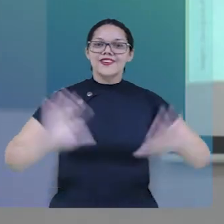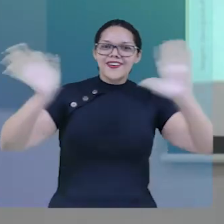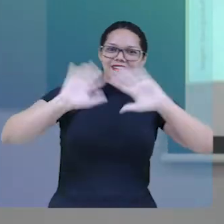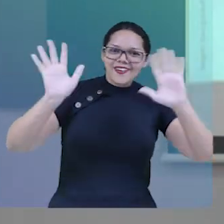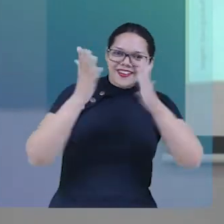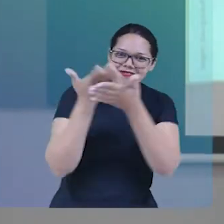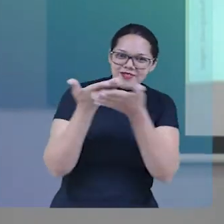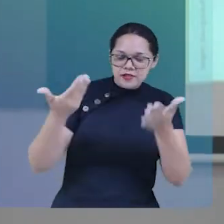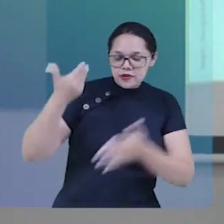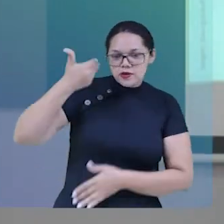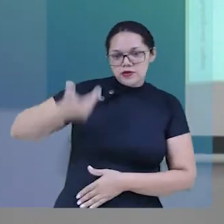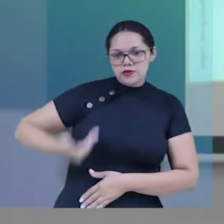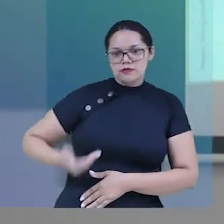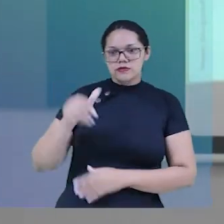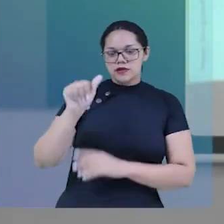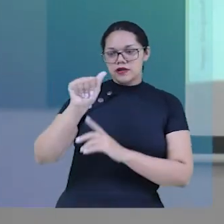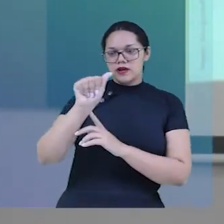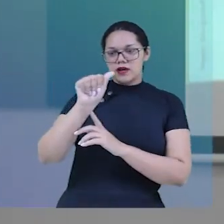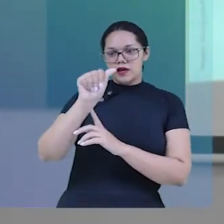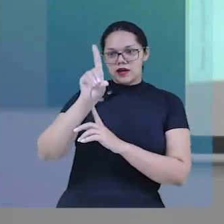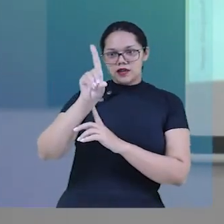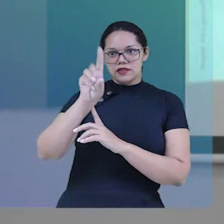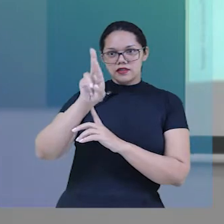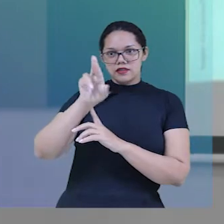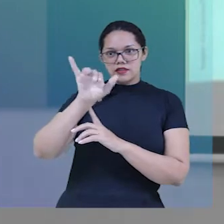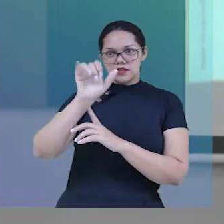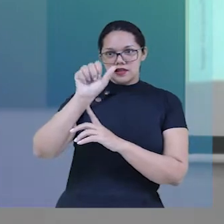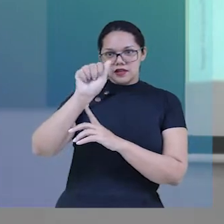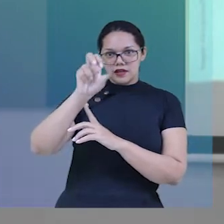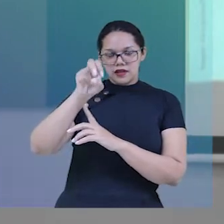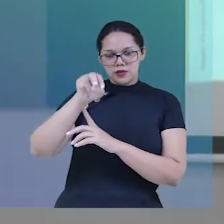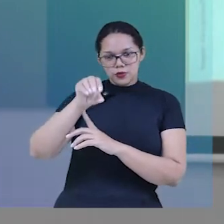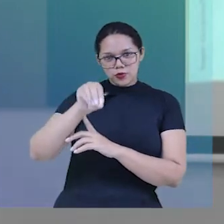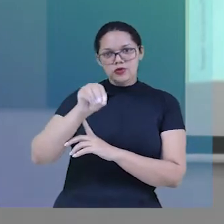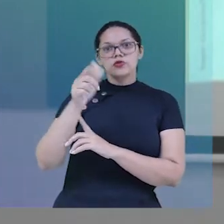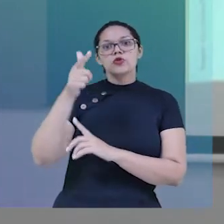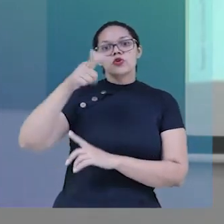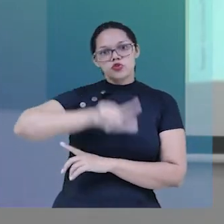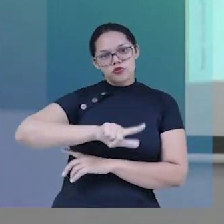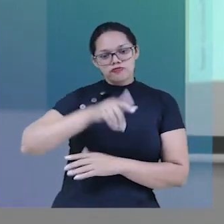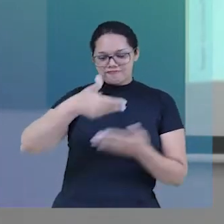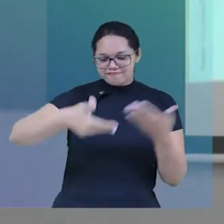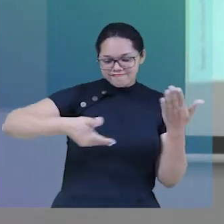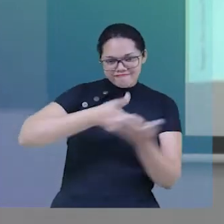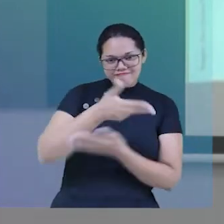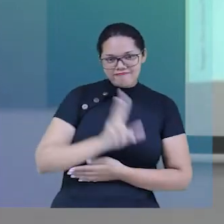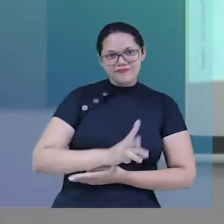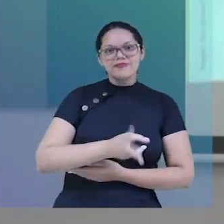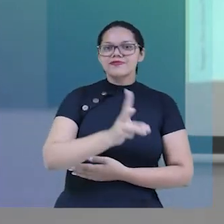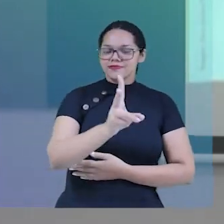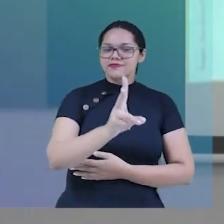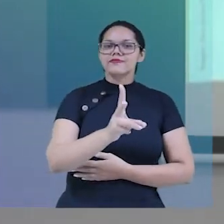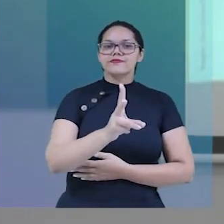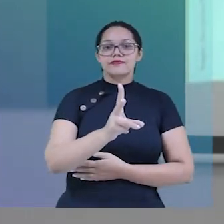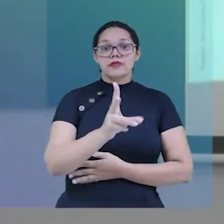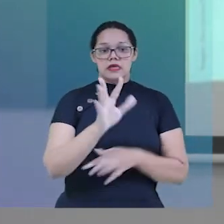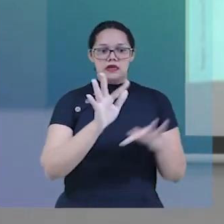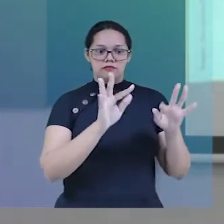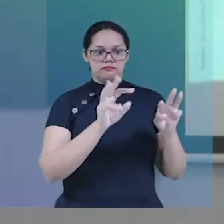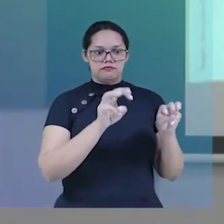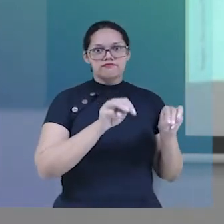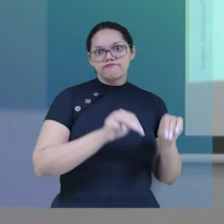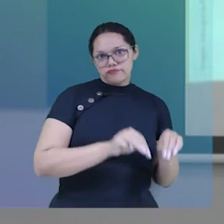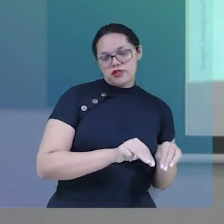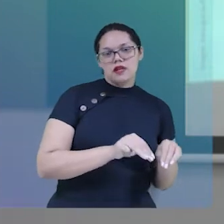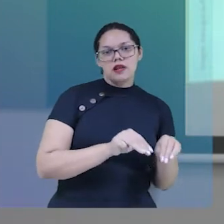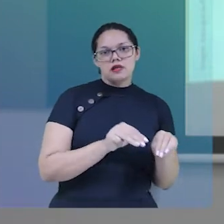Olá pessoal, sou o professor Adriano, estou aqui novamente com vocês para darmos continuidade e encerrarmos, né, este nosso